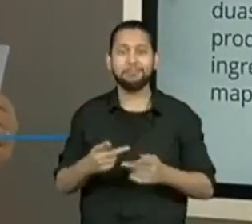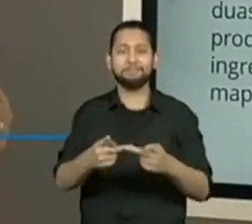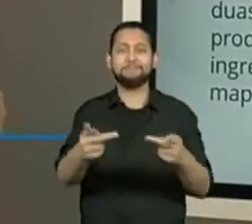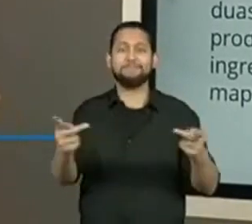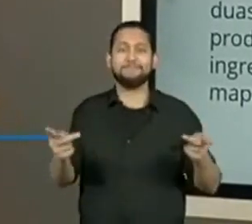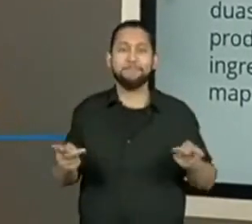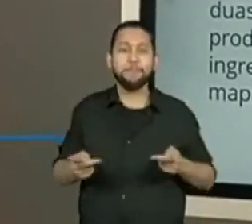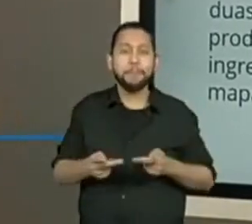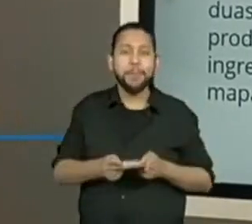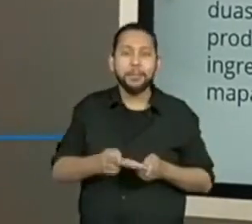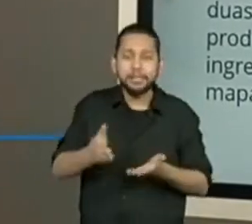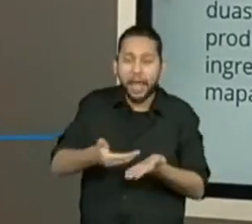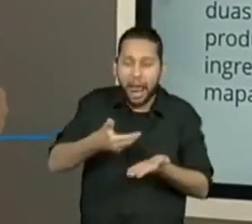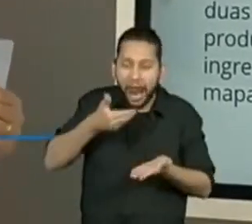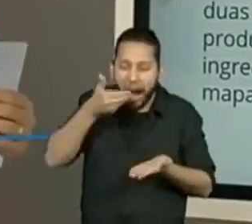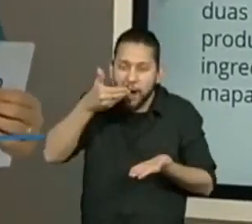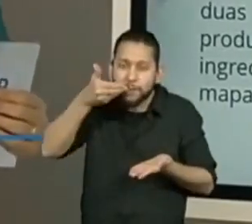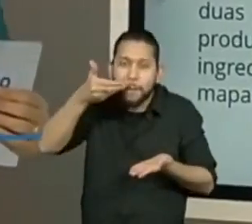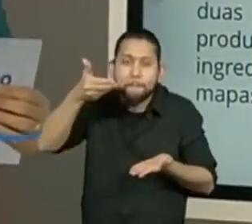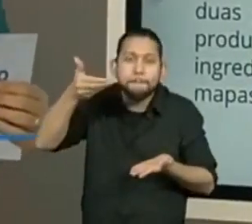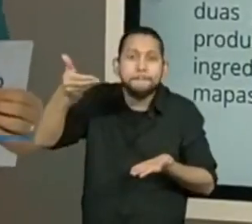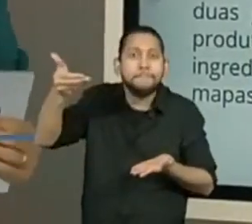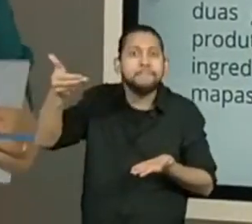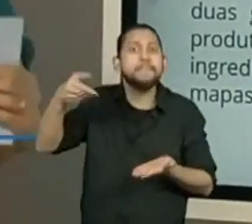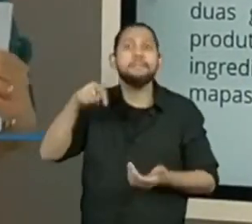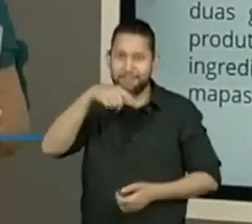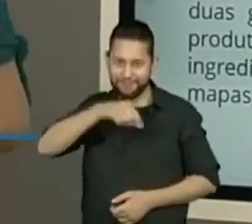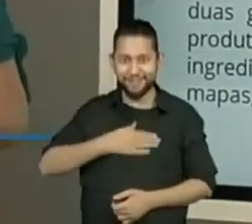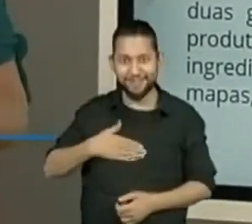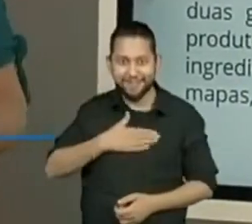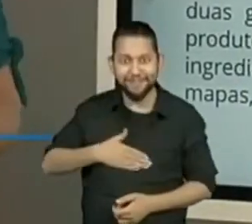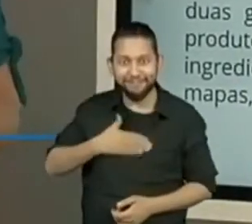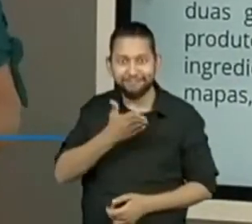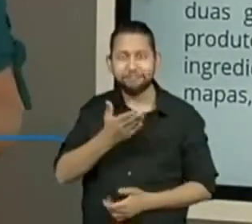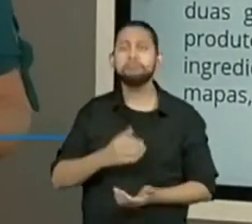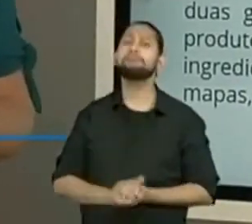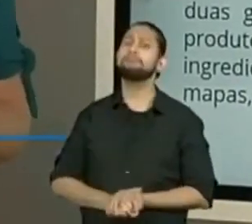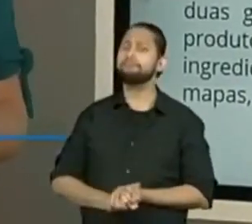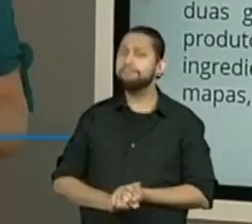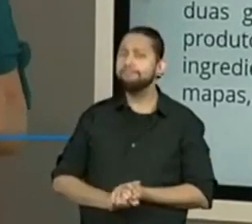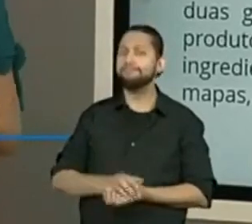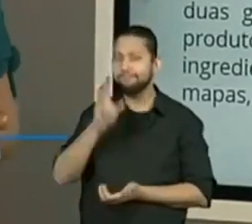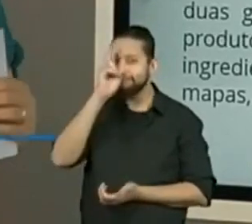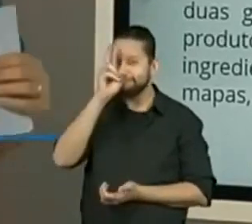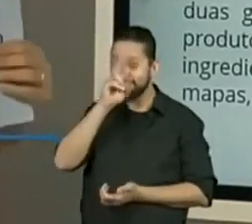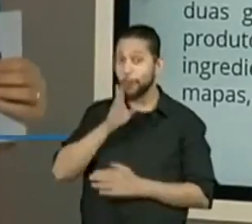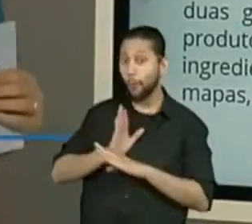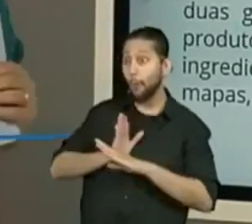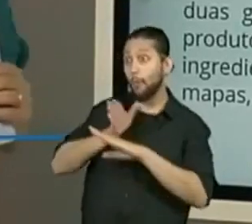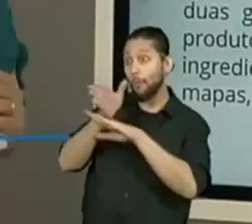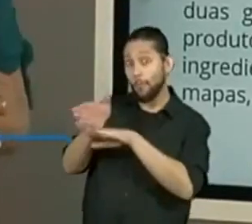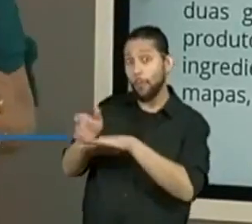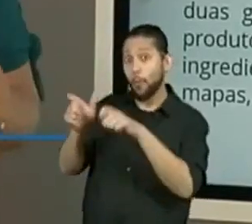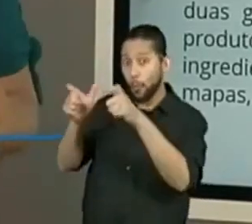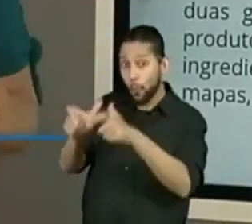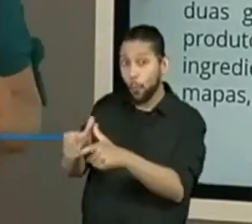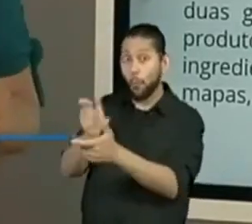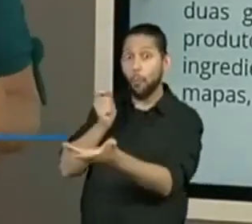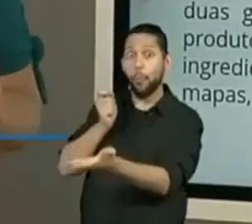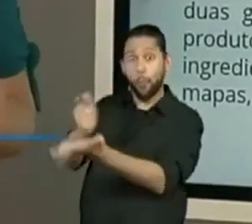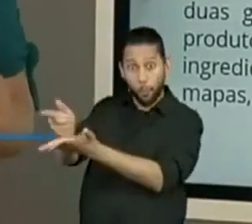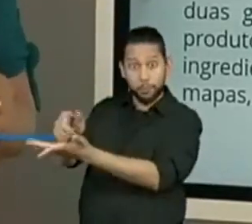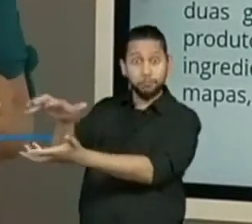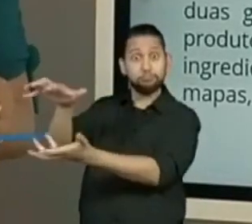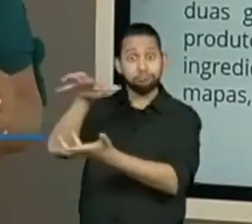todo mundo gosta e a gente conversou sobre Onde comprar os ingredientes para fazer